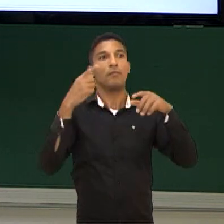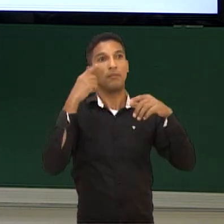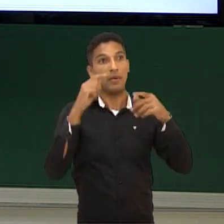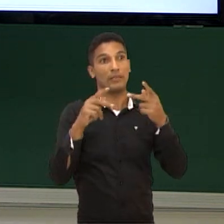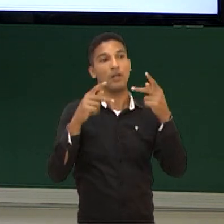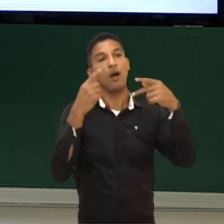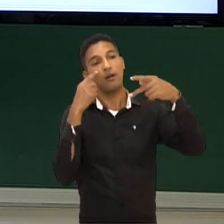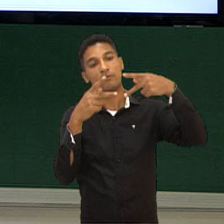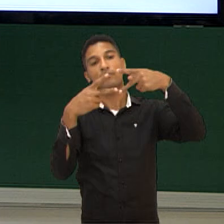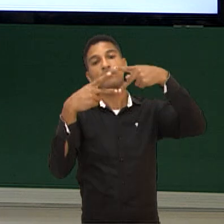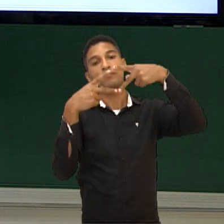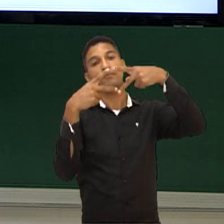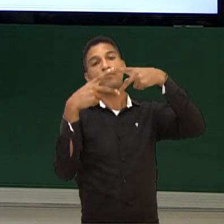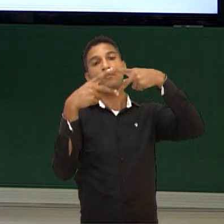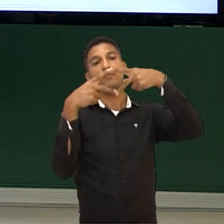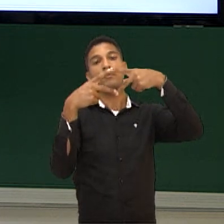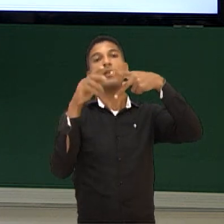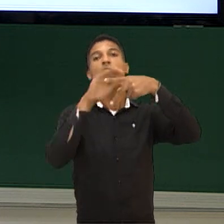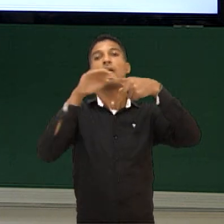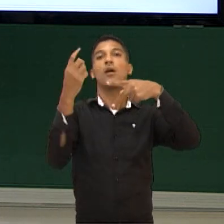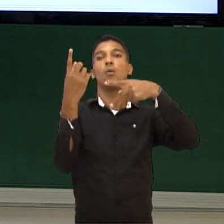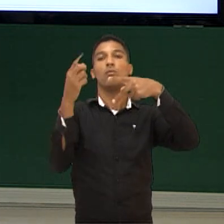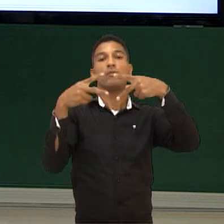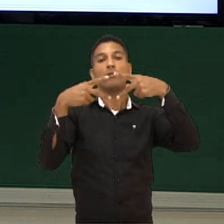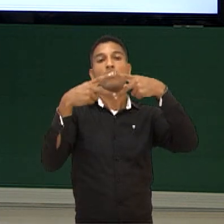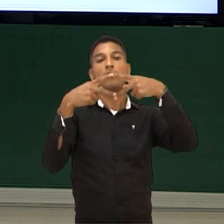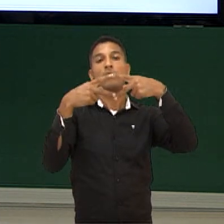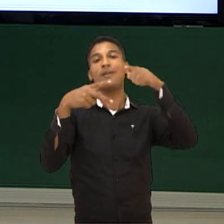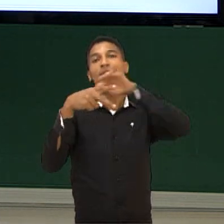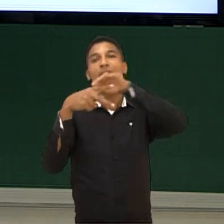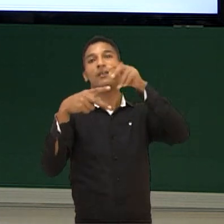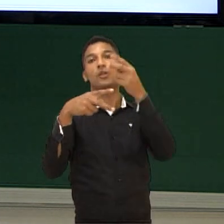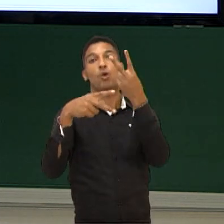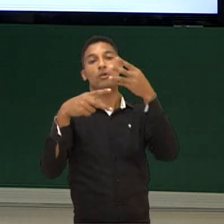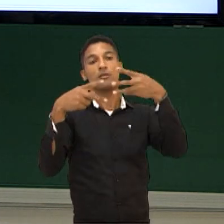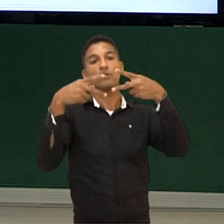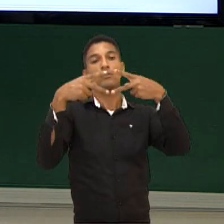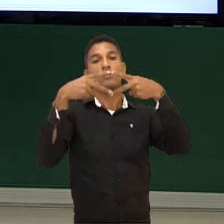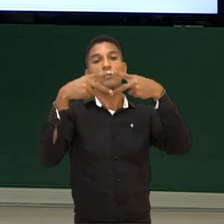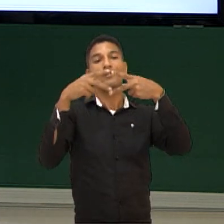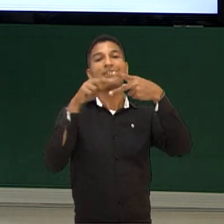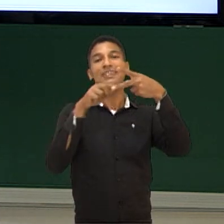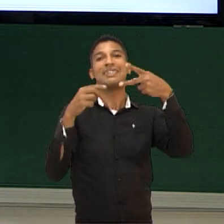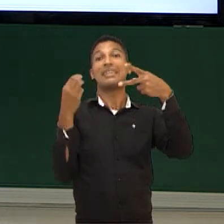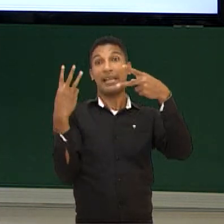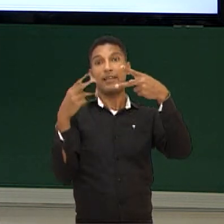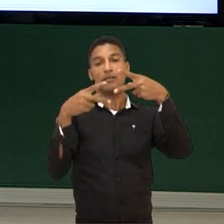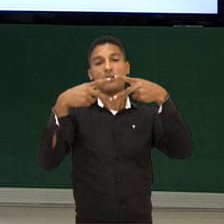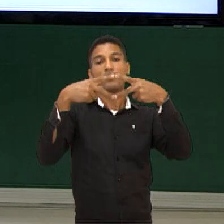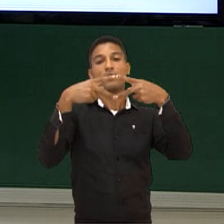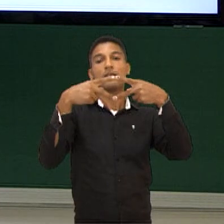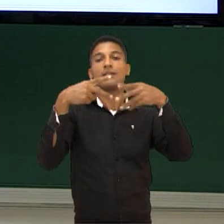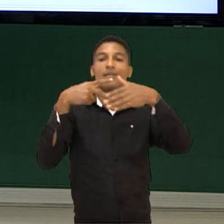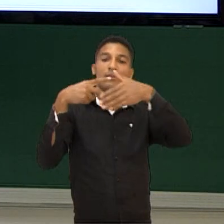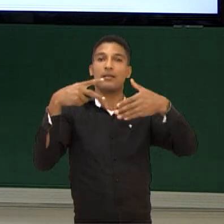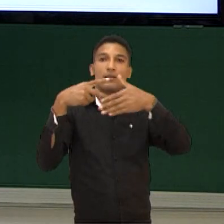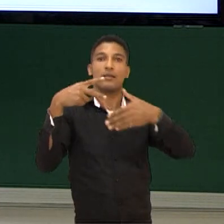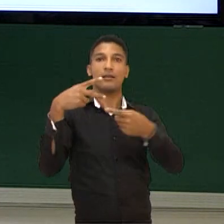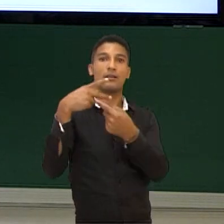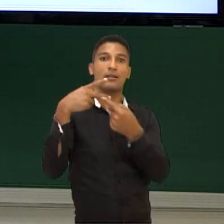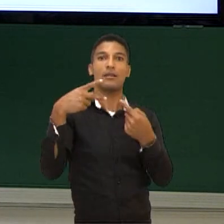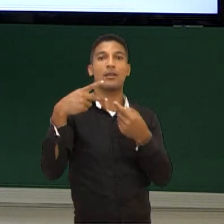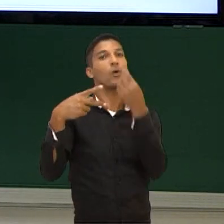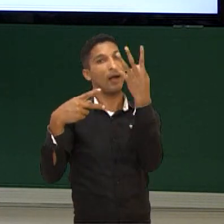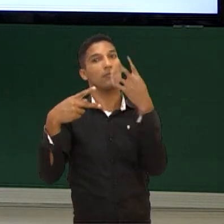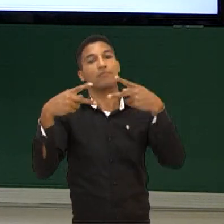nem necessariamente será um quadrado. Se a gente passar uma diagonal no meio